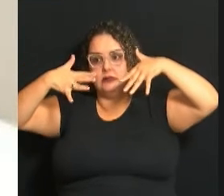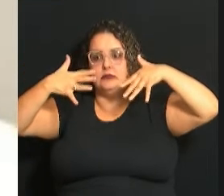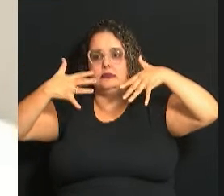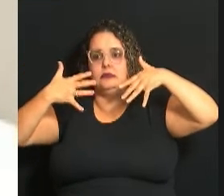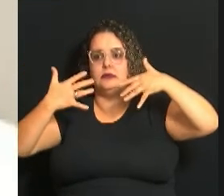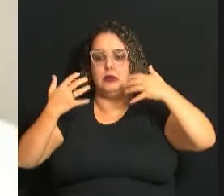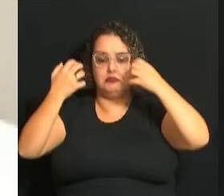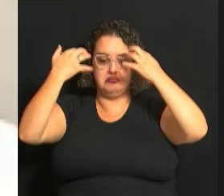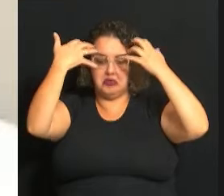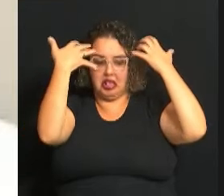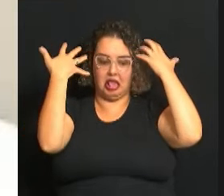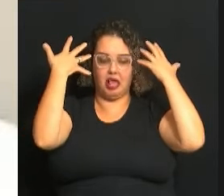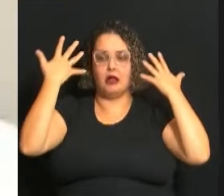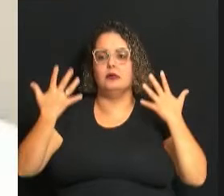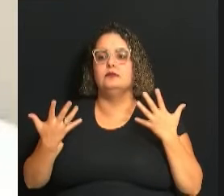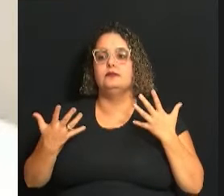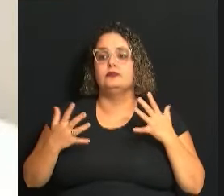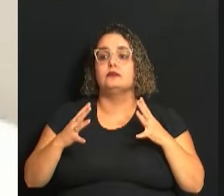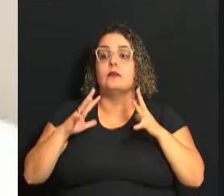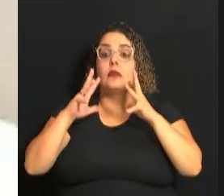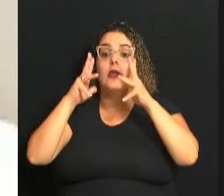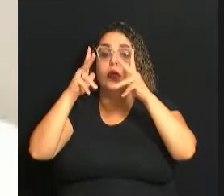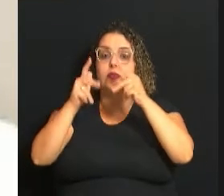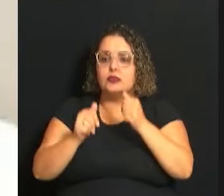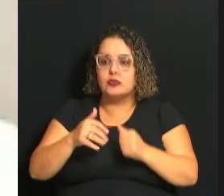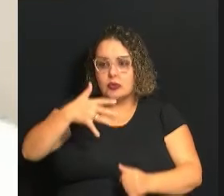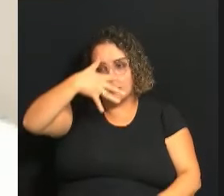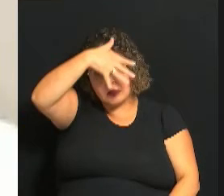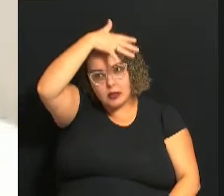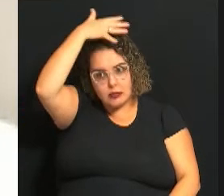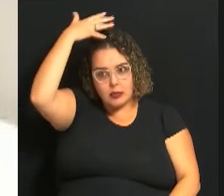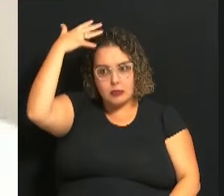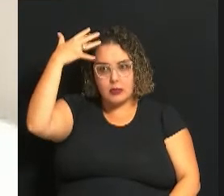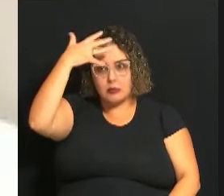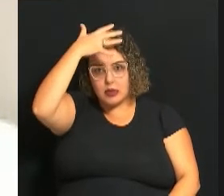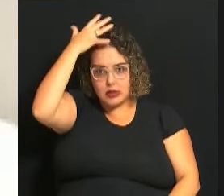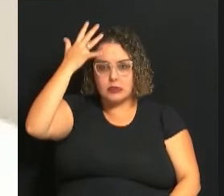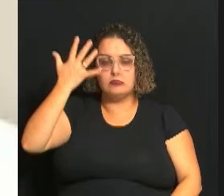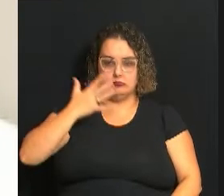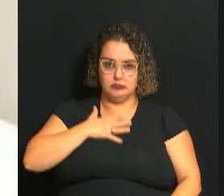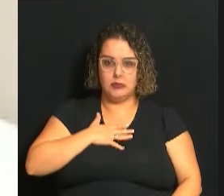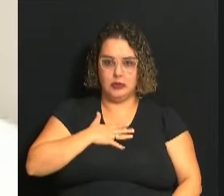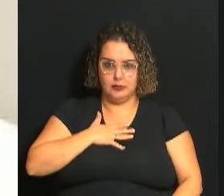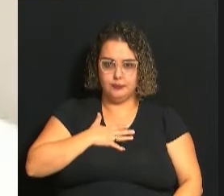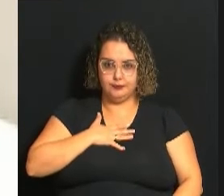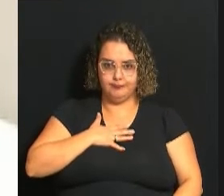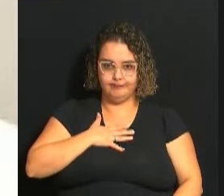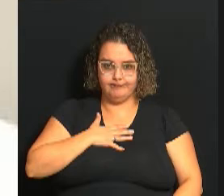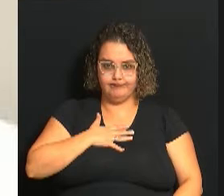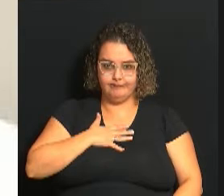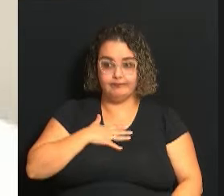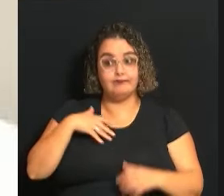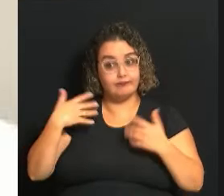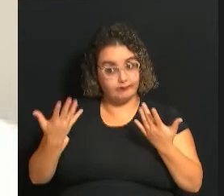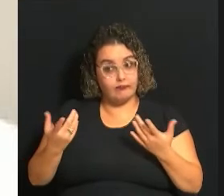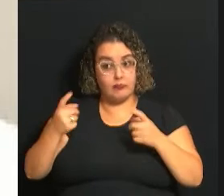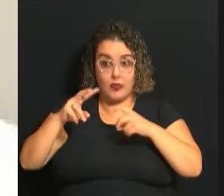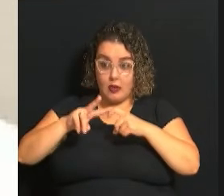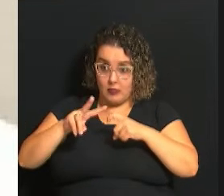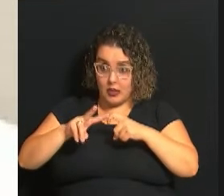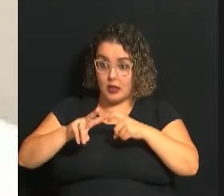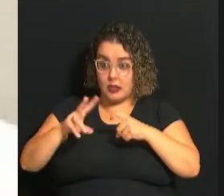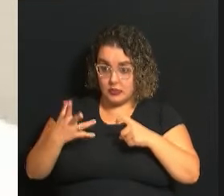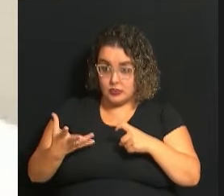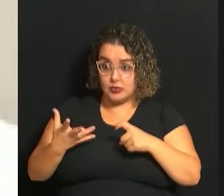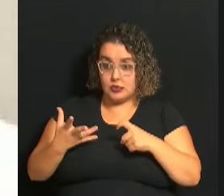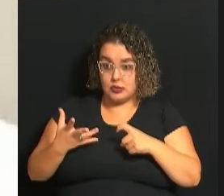né, e ele recobria toda essa parte aqui da minha cabeça, tá? Então, por ser médica veterinária, a gente